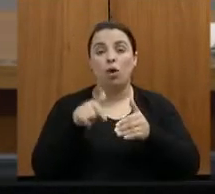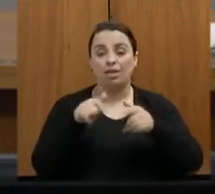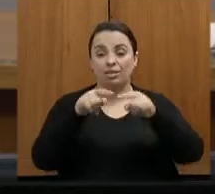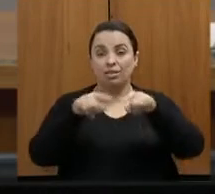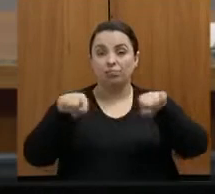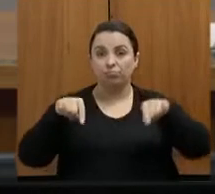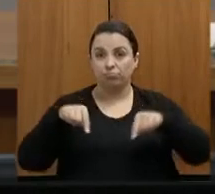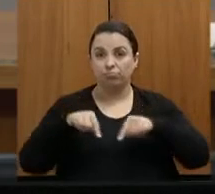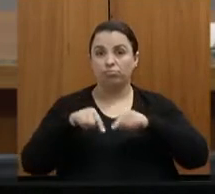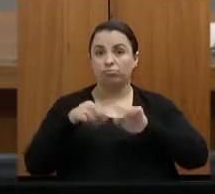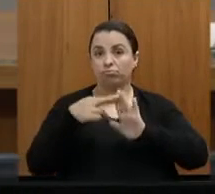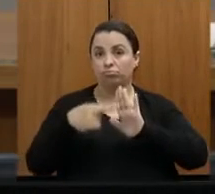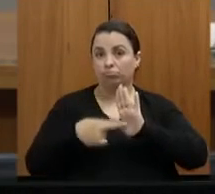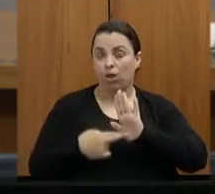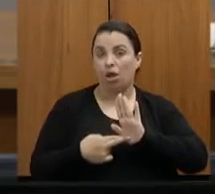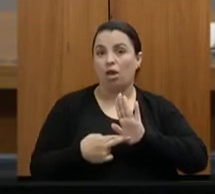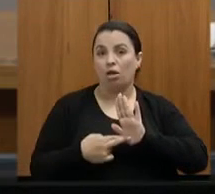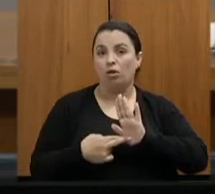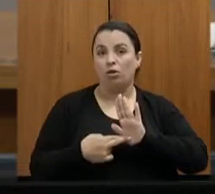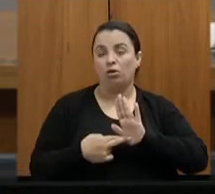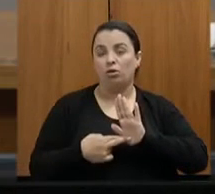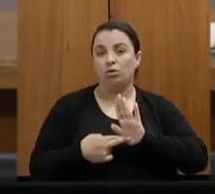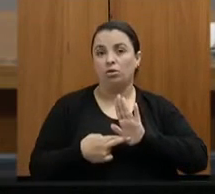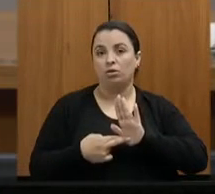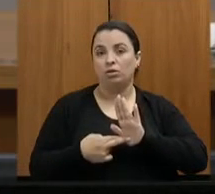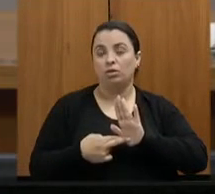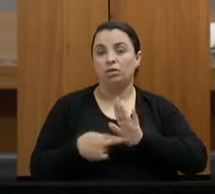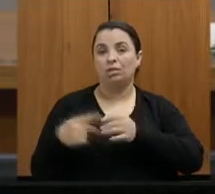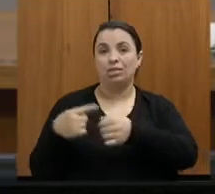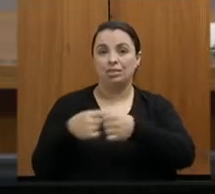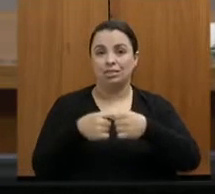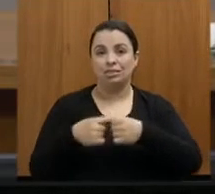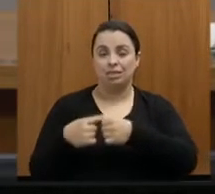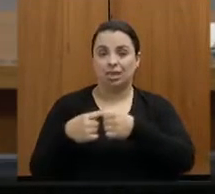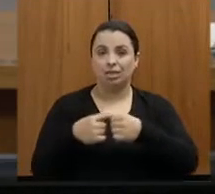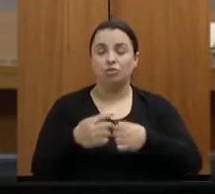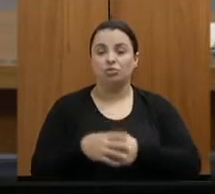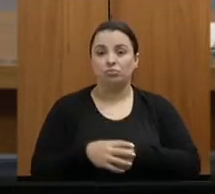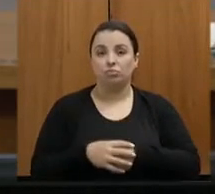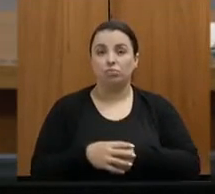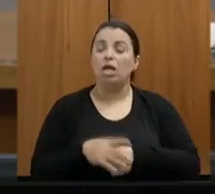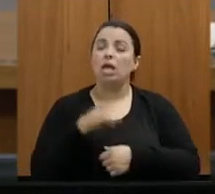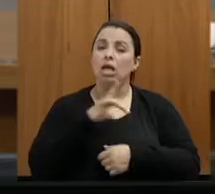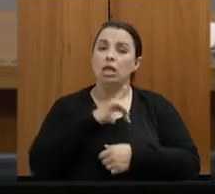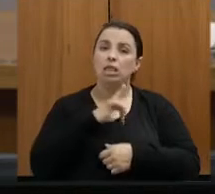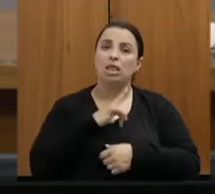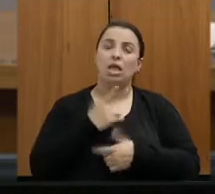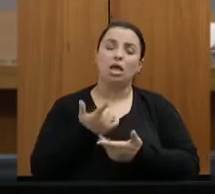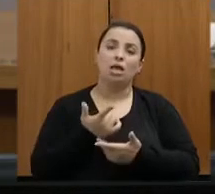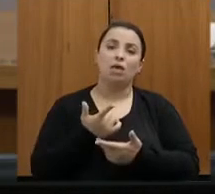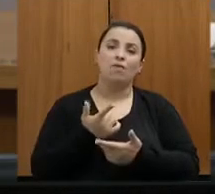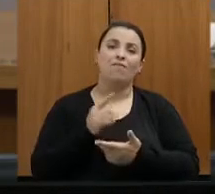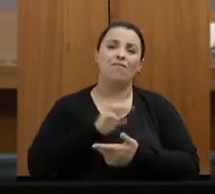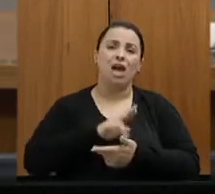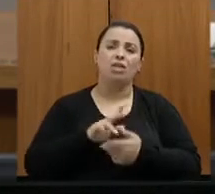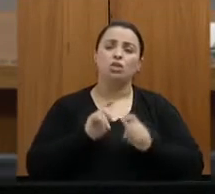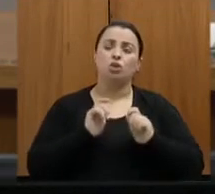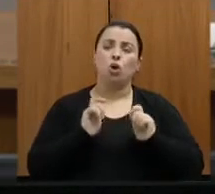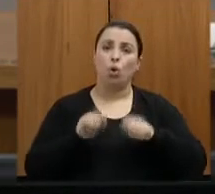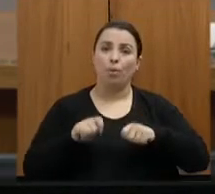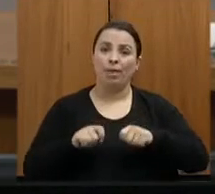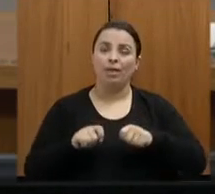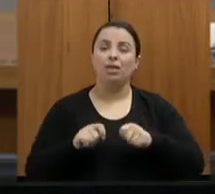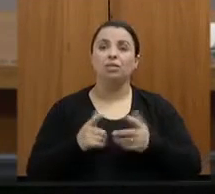regularização fundiária urbana. Dentro do rol de competências que nós temos dentro da sede, ficou-se